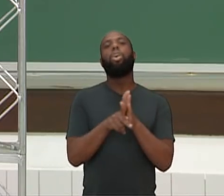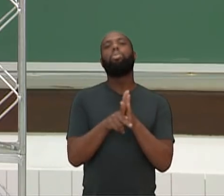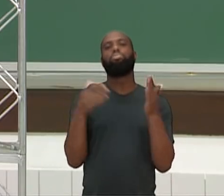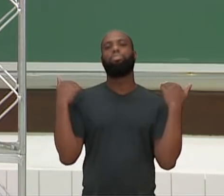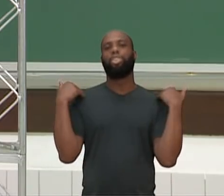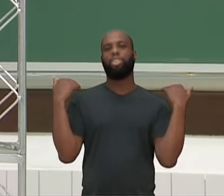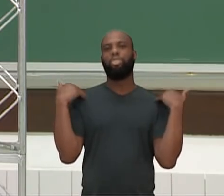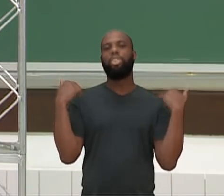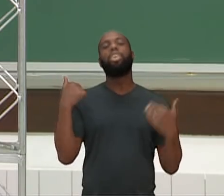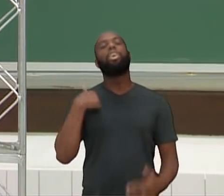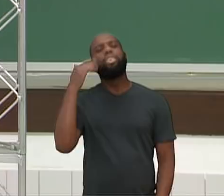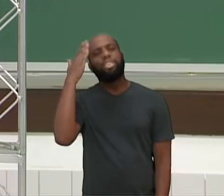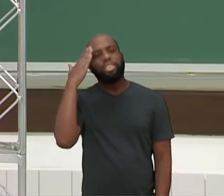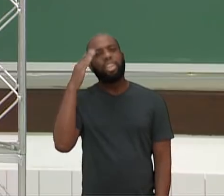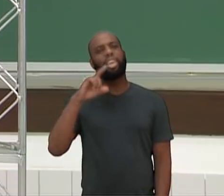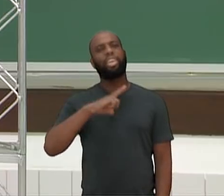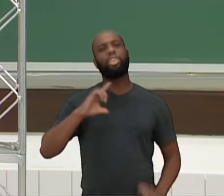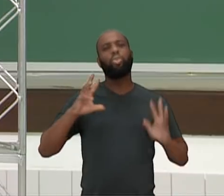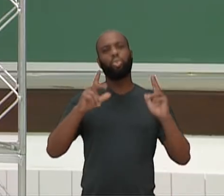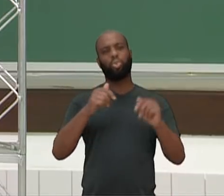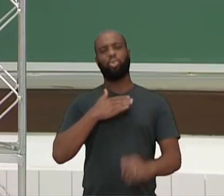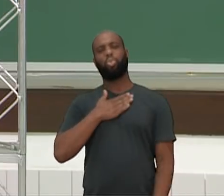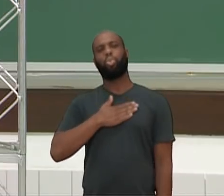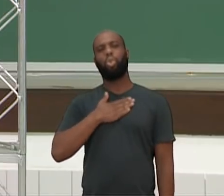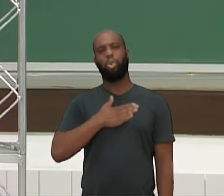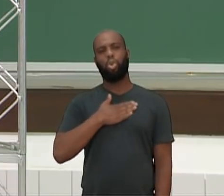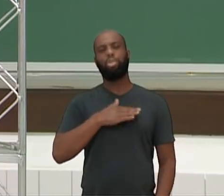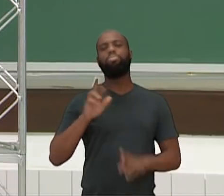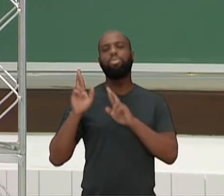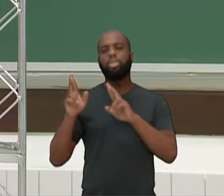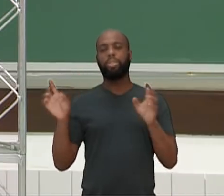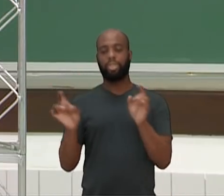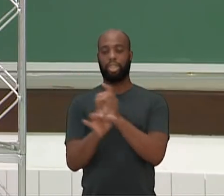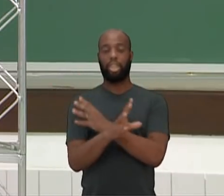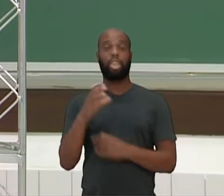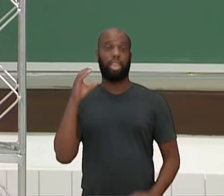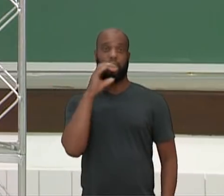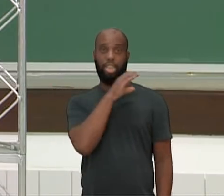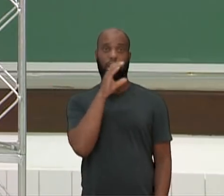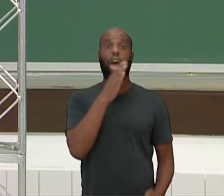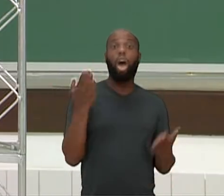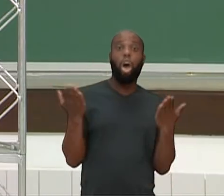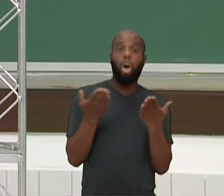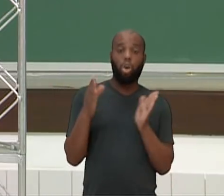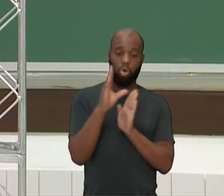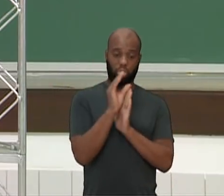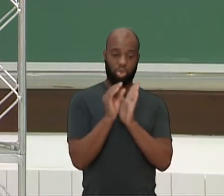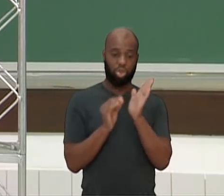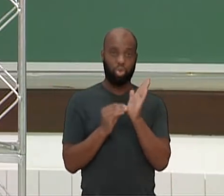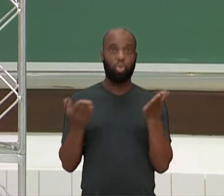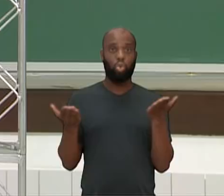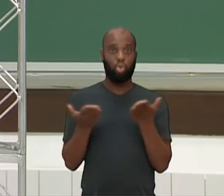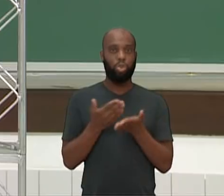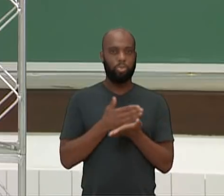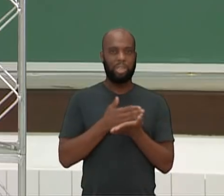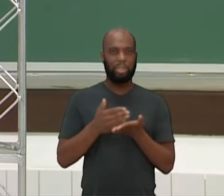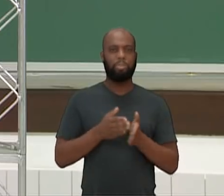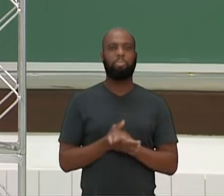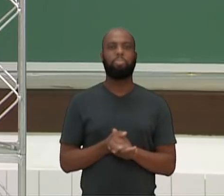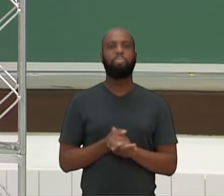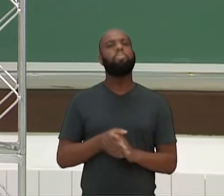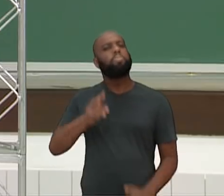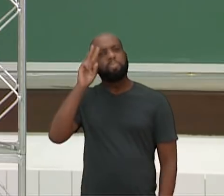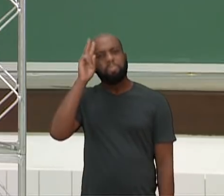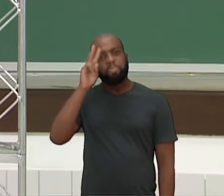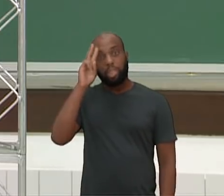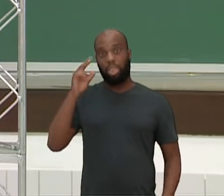gostam, então vamos torcer para que isso acabe tudo rápido. Vamos começar então o conteúdo de hoje? Vamos relembrar um pouquinho,